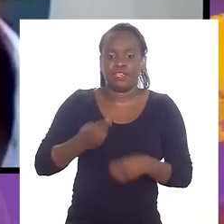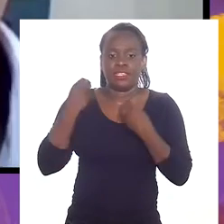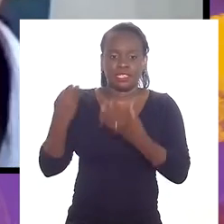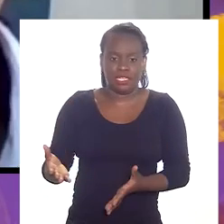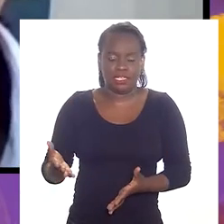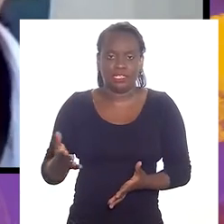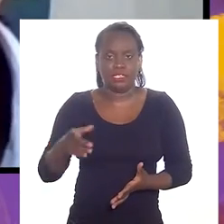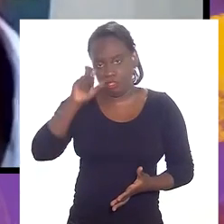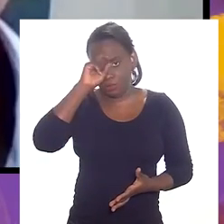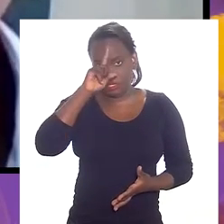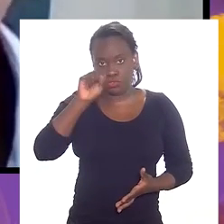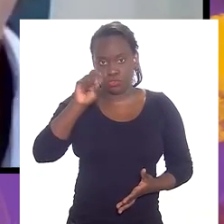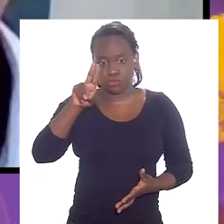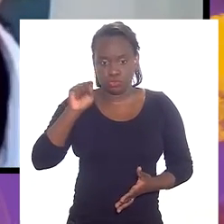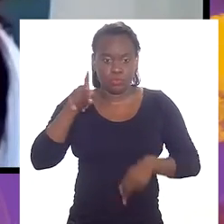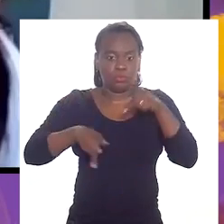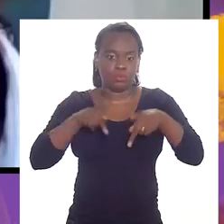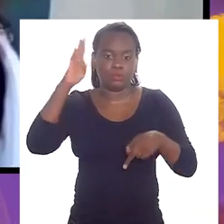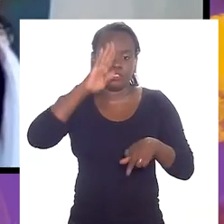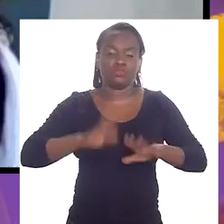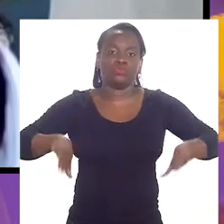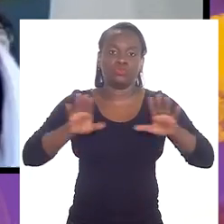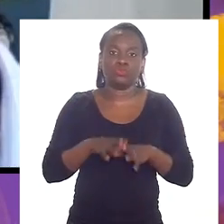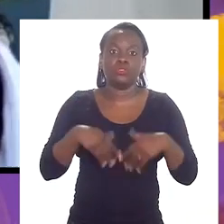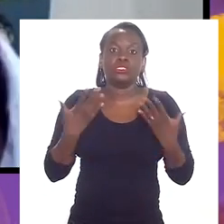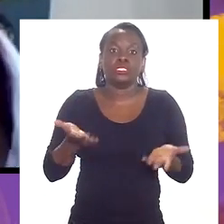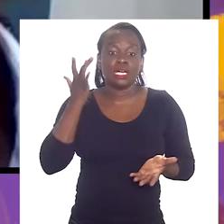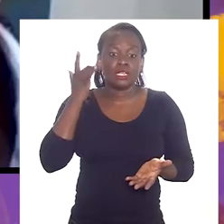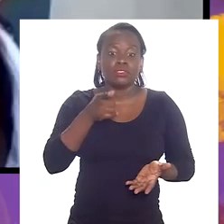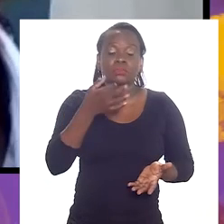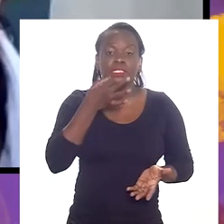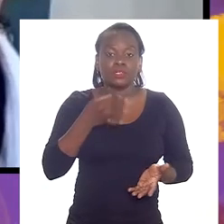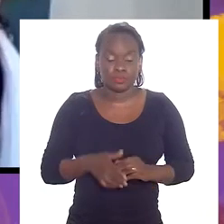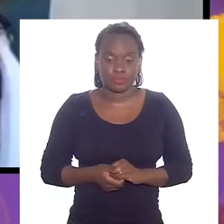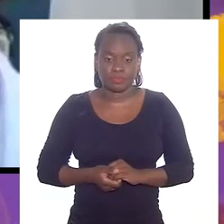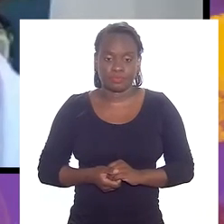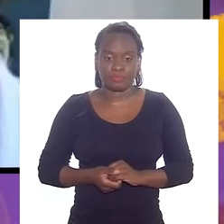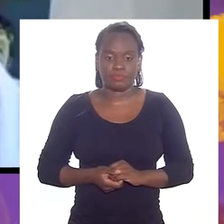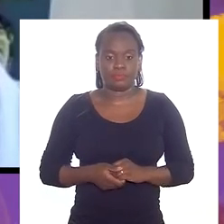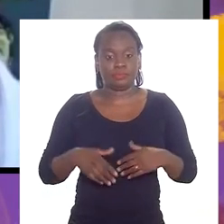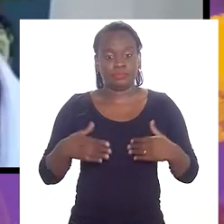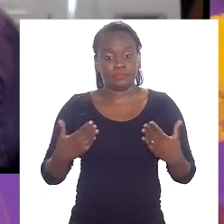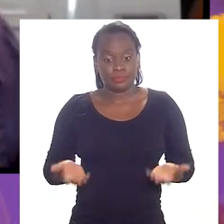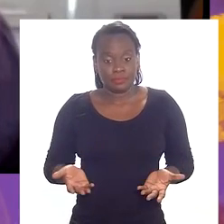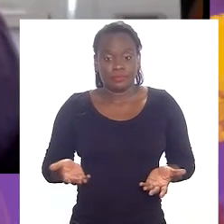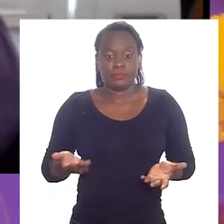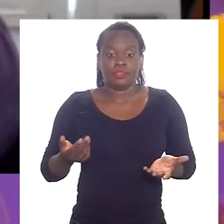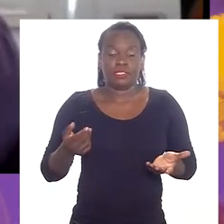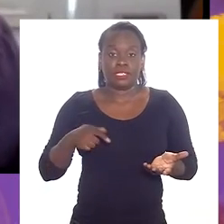imediatamente doadas ao SUS para a população brasileira Qual é a sua opinião em relação a isso